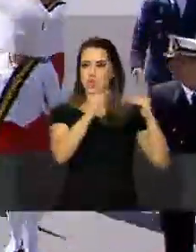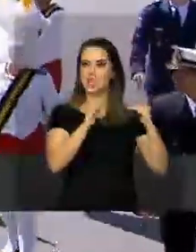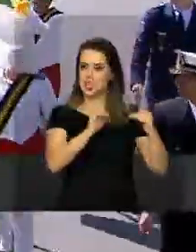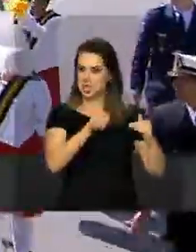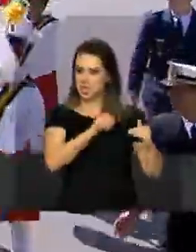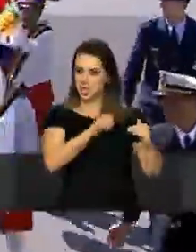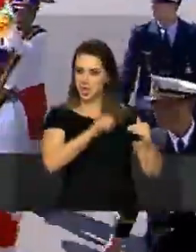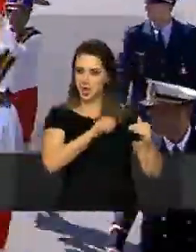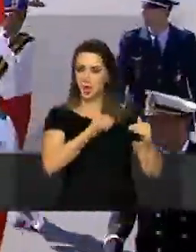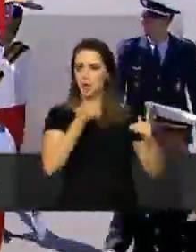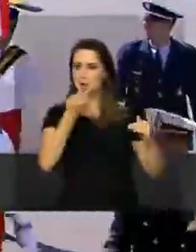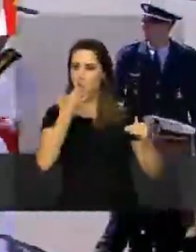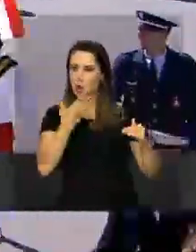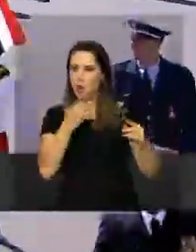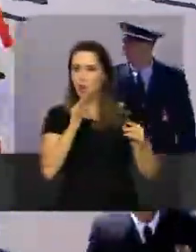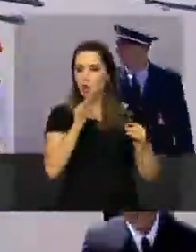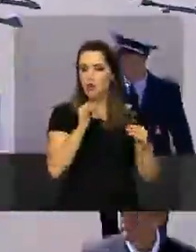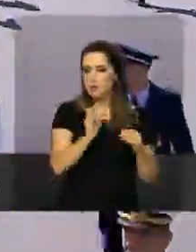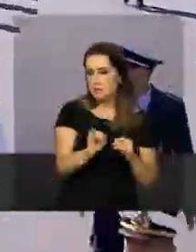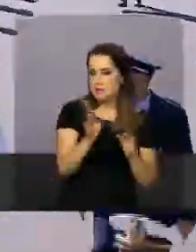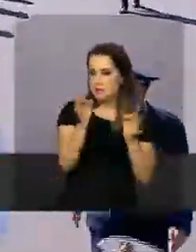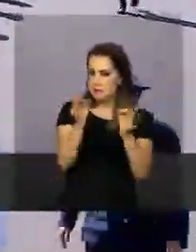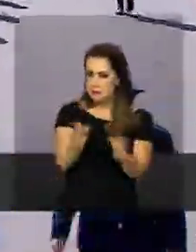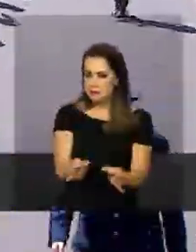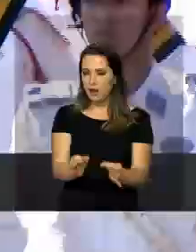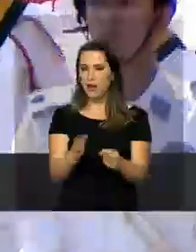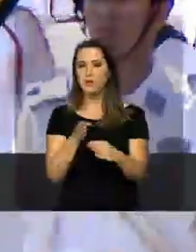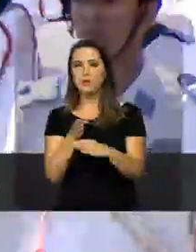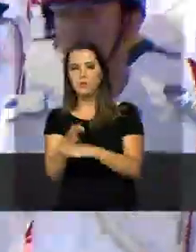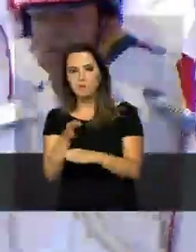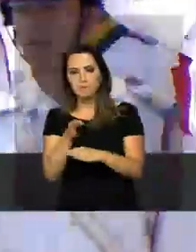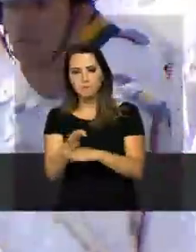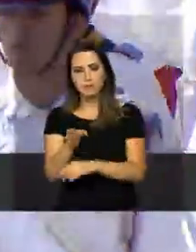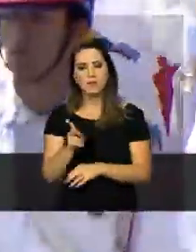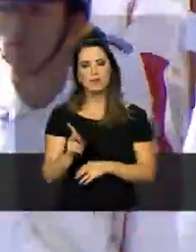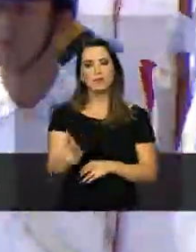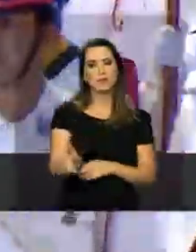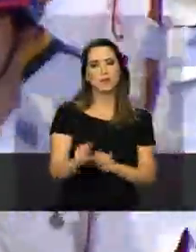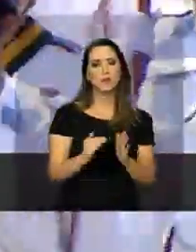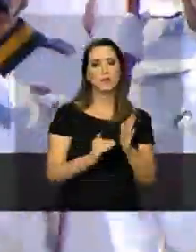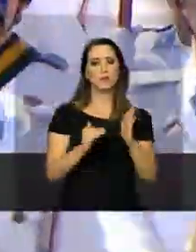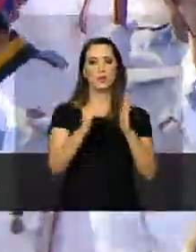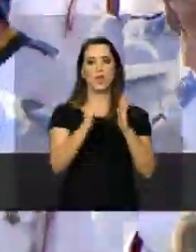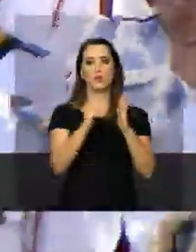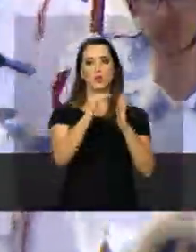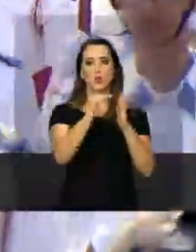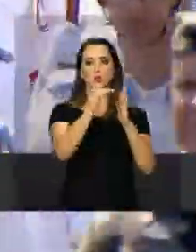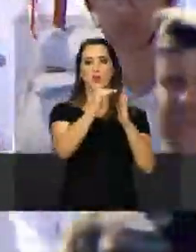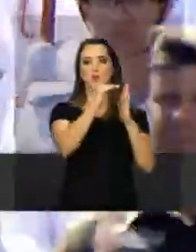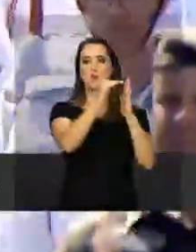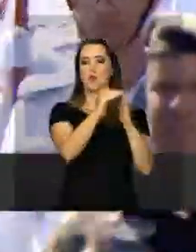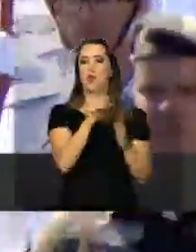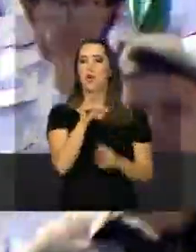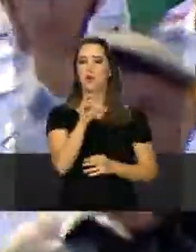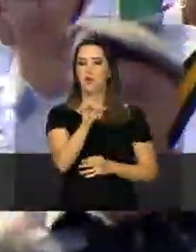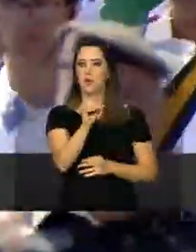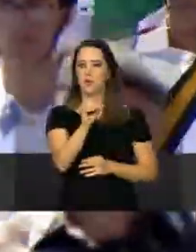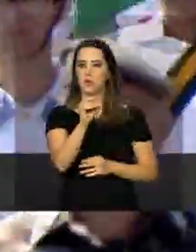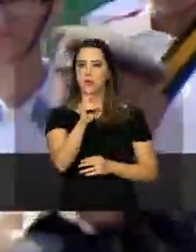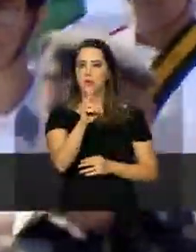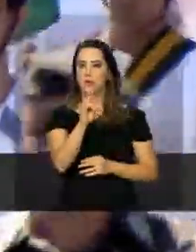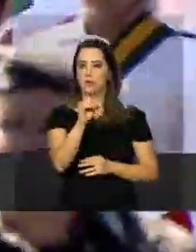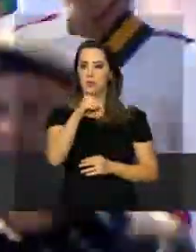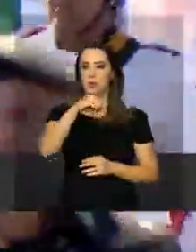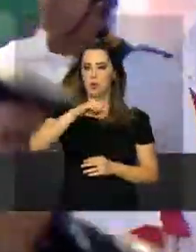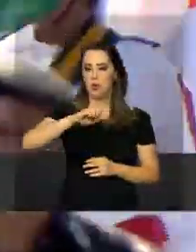méritos, disciplina, frequência, eles vão ascendendo. E o mais antigo é o coronel, seria o primeiro,